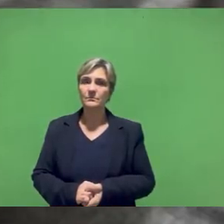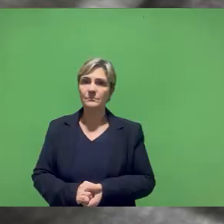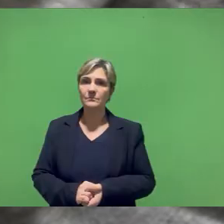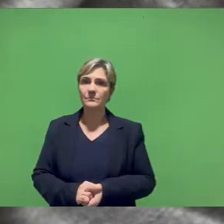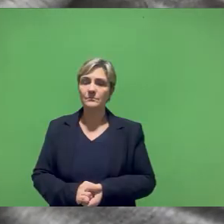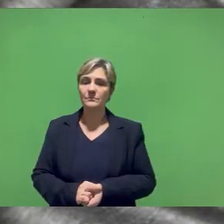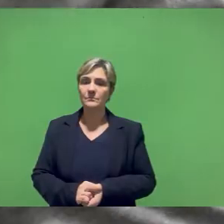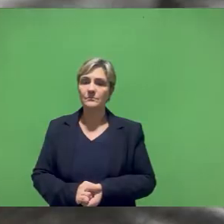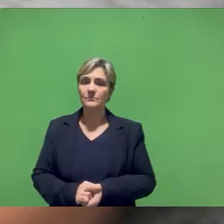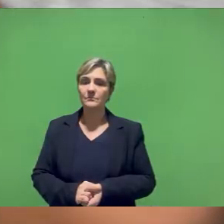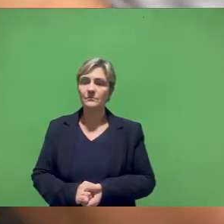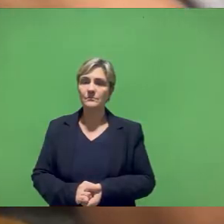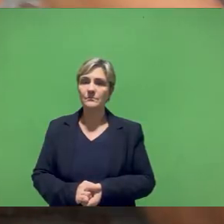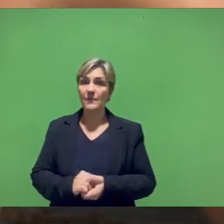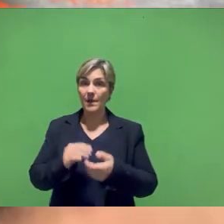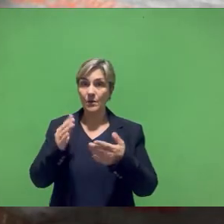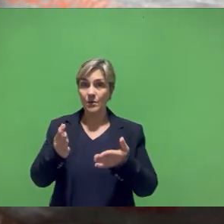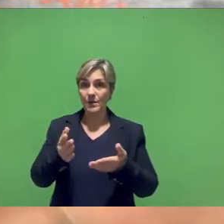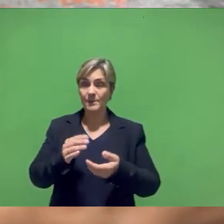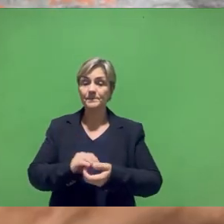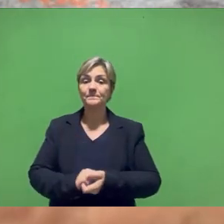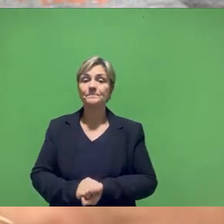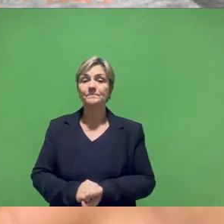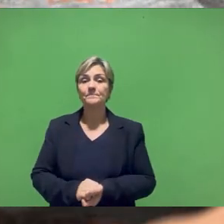Agora, vamos ver